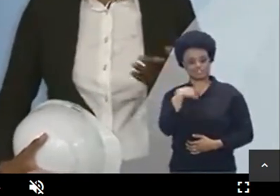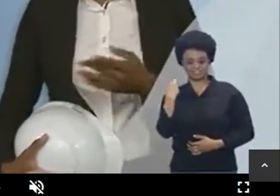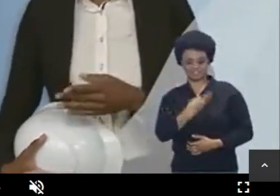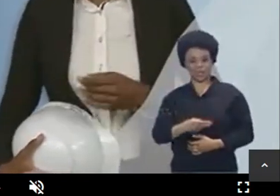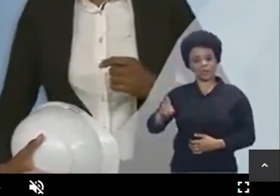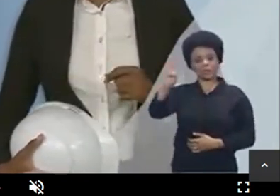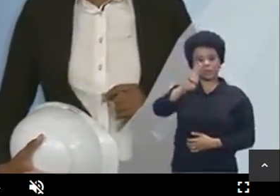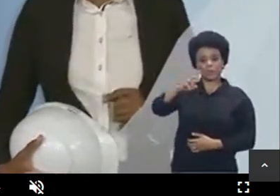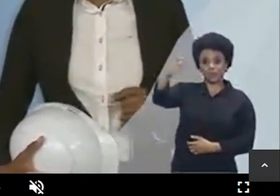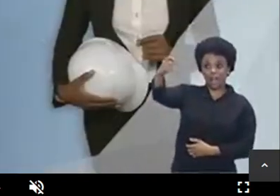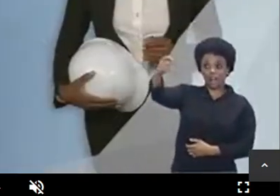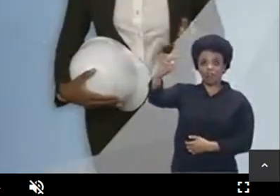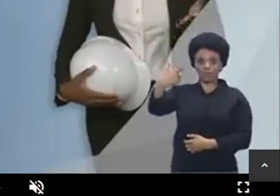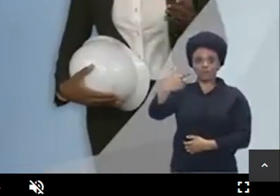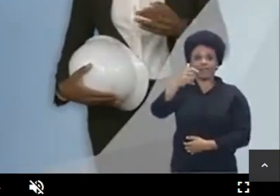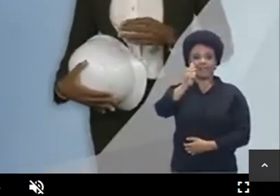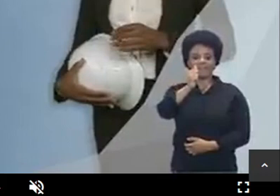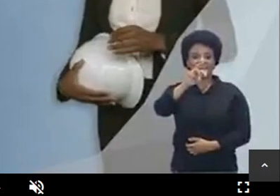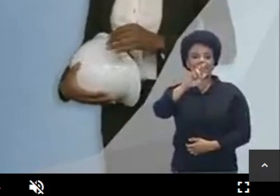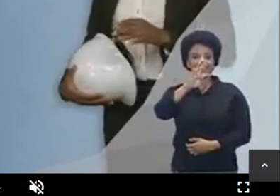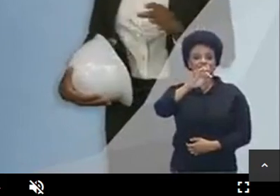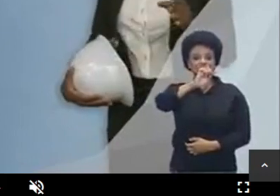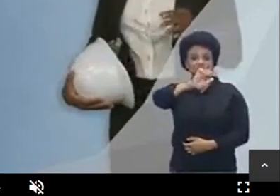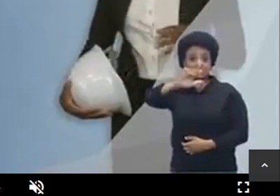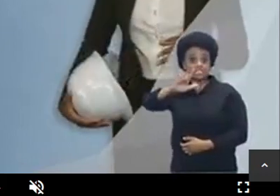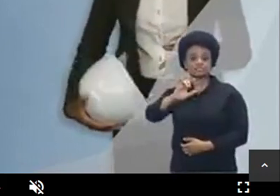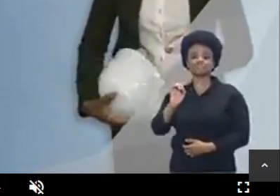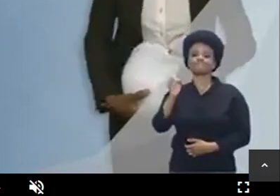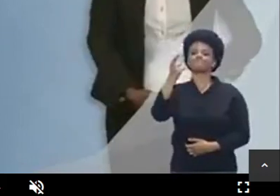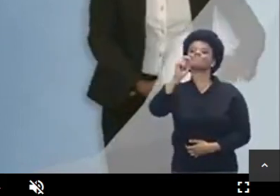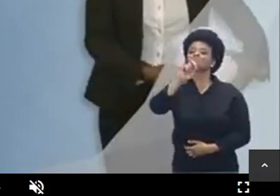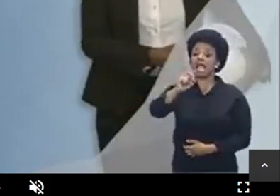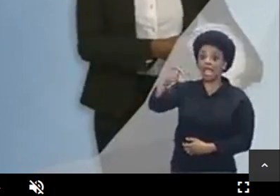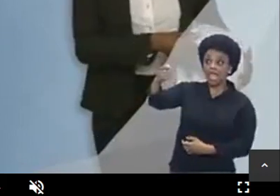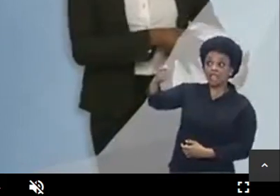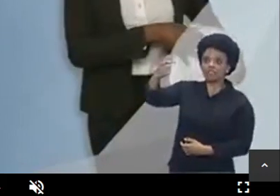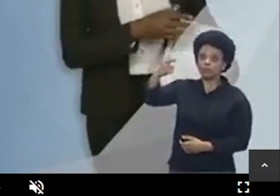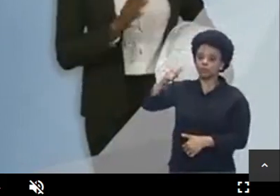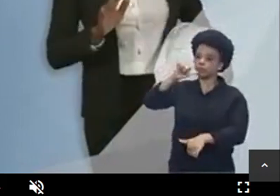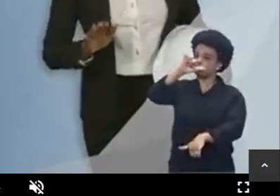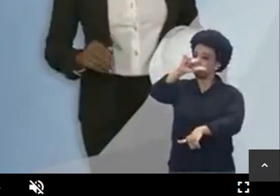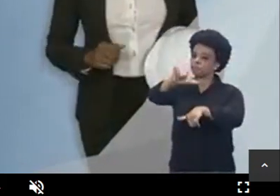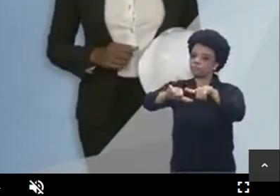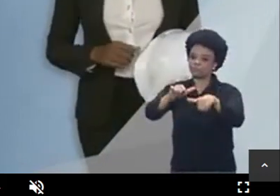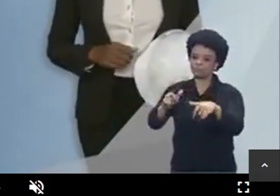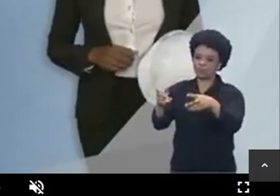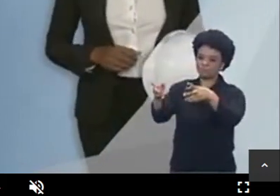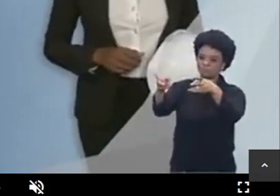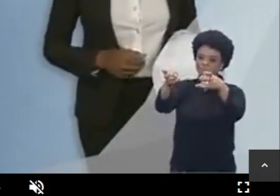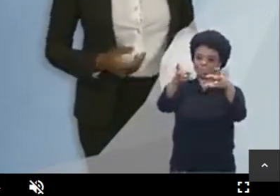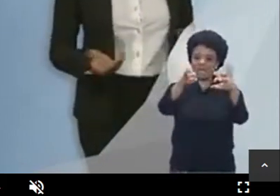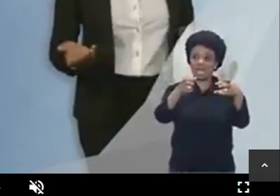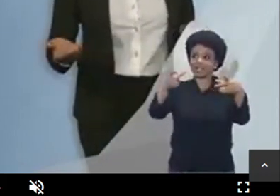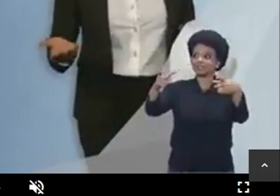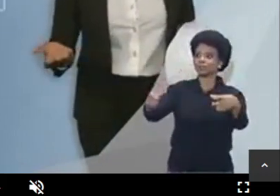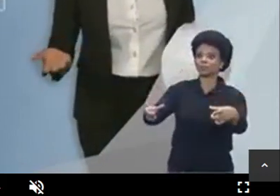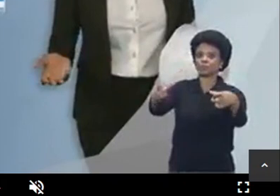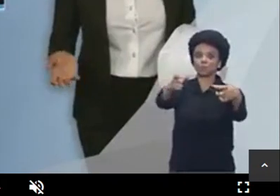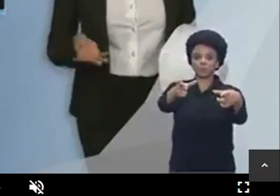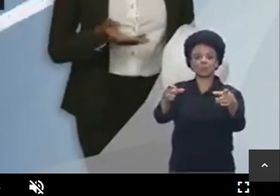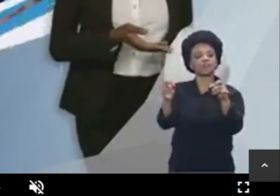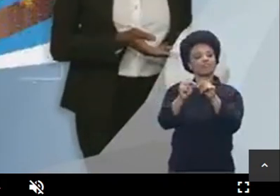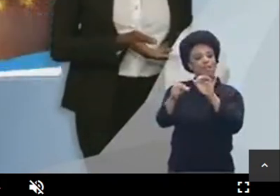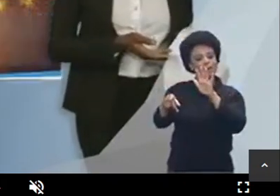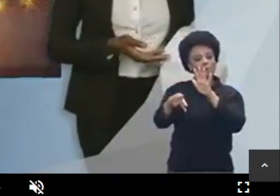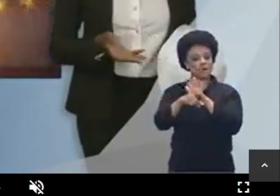natural e artificial. Isso acontece porque a luz é capaz de alterar a nossa percepção do espaço, definindo